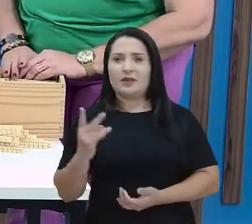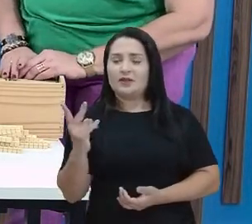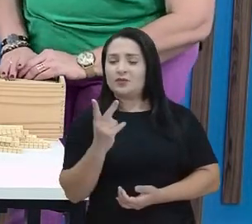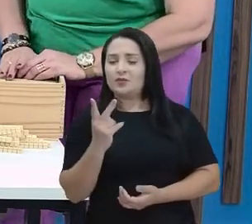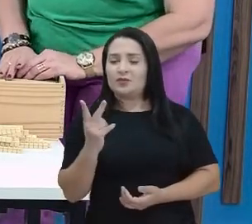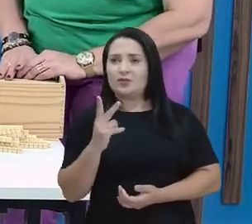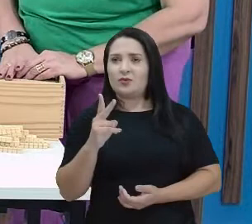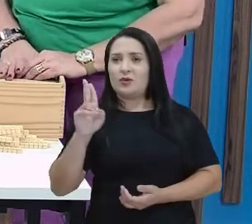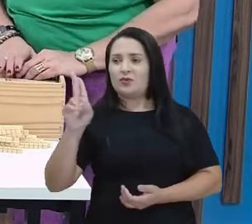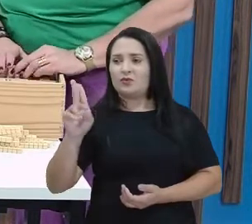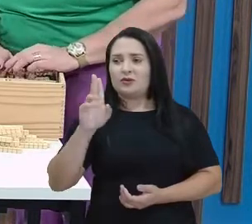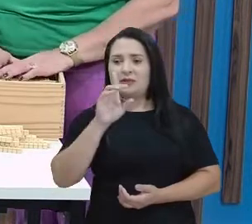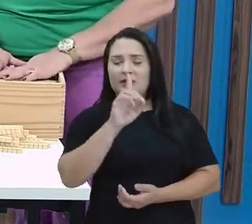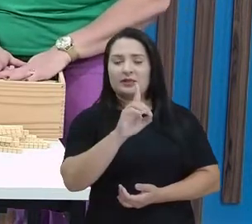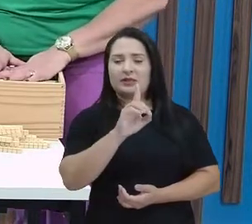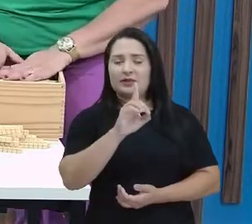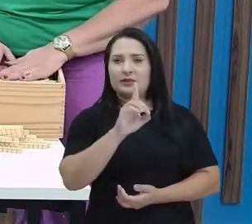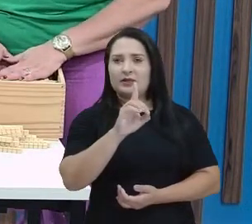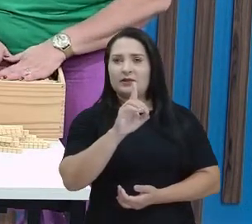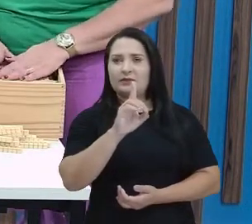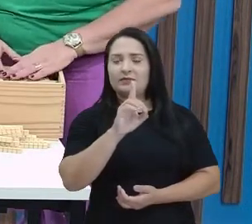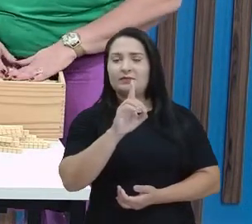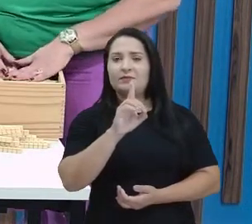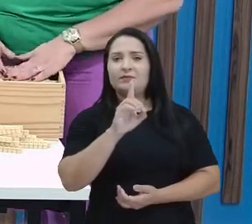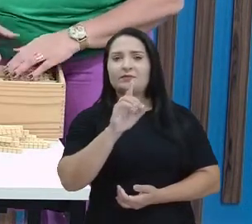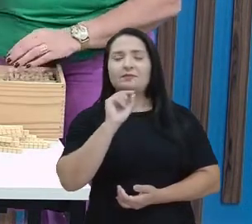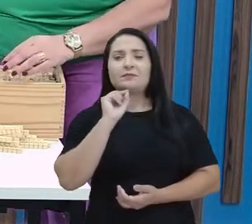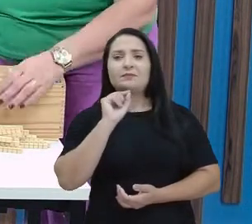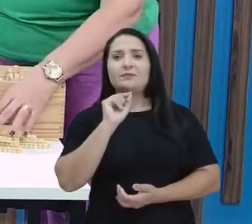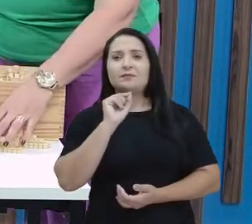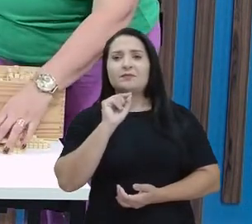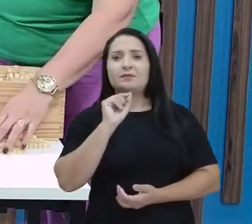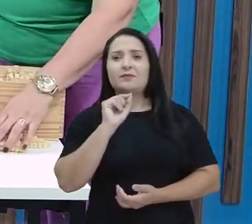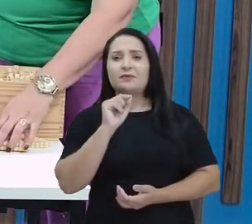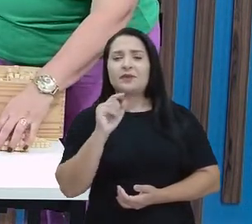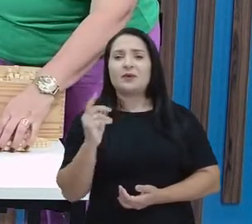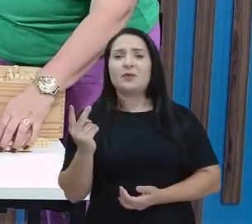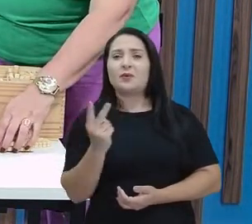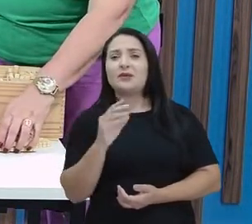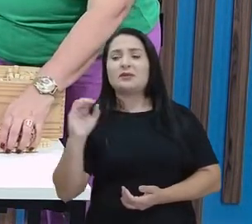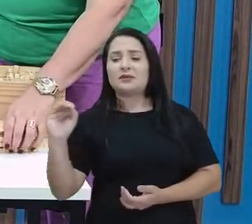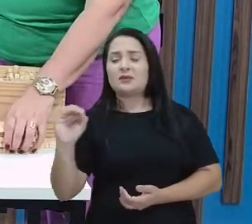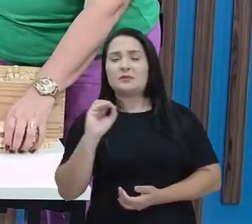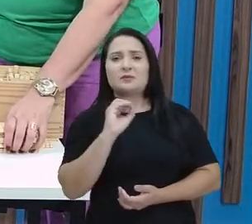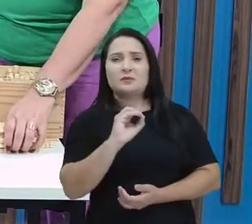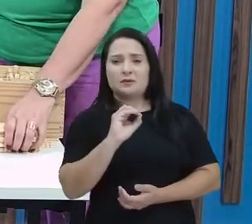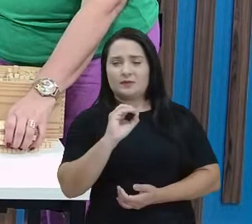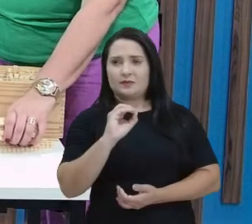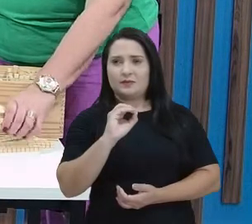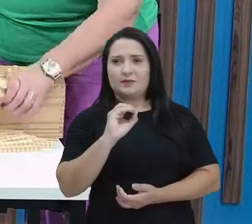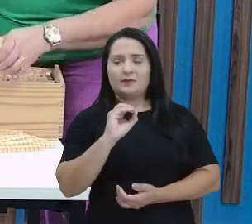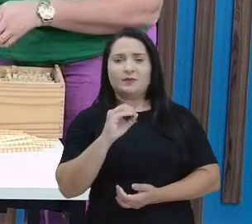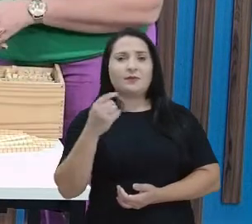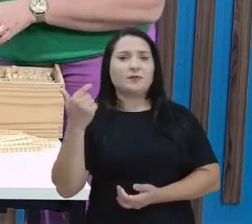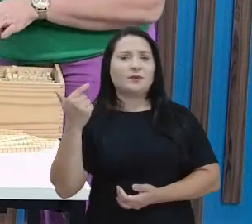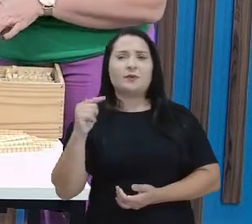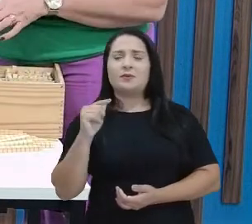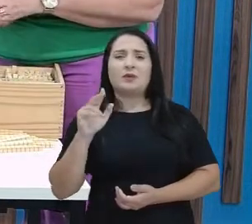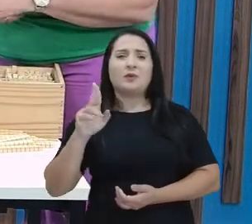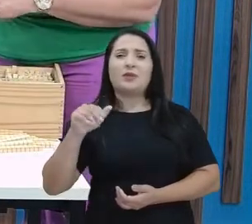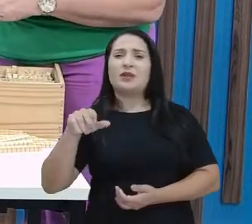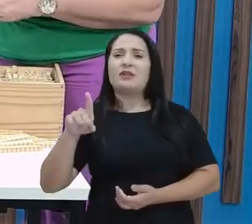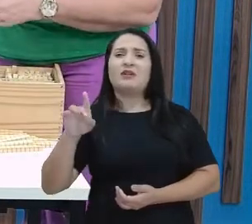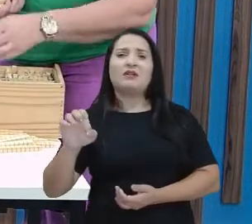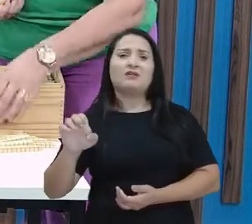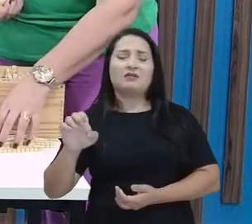casas de trás para frente é unidade e dezena. E é justamente os dois zeros, né? Eu não tenho unidade, eu